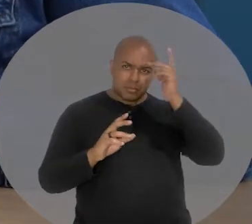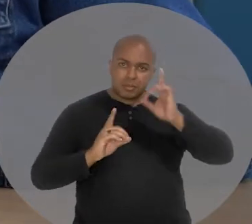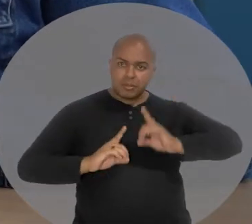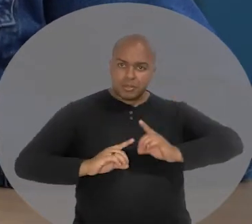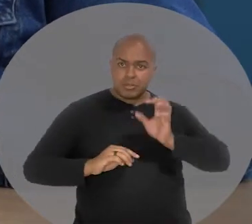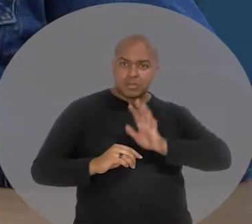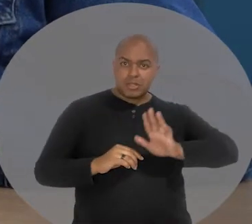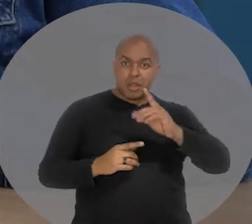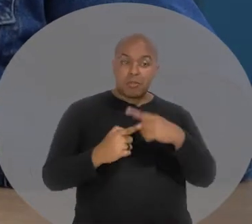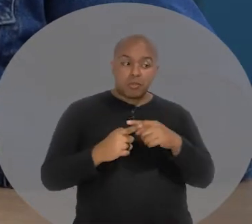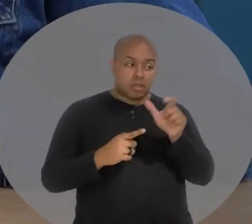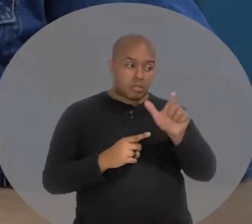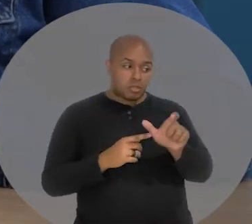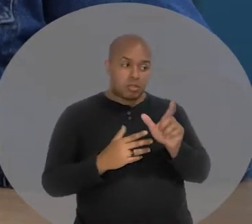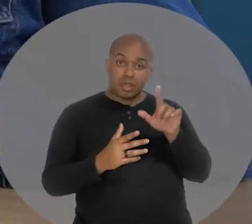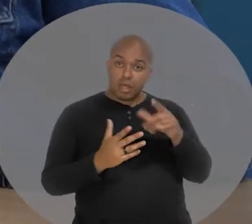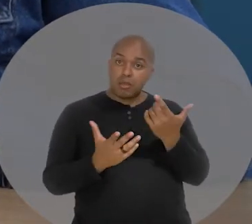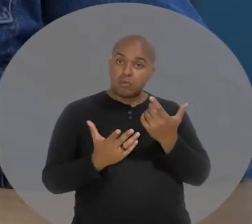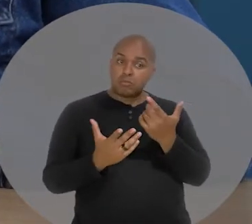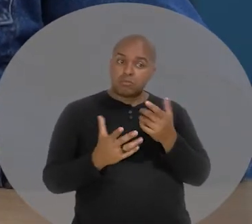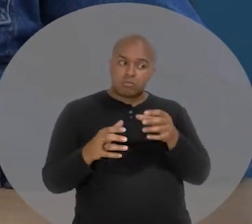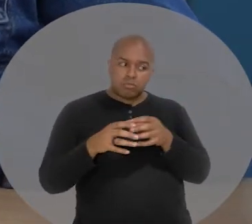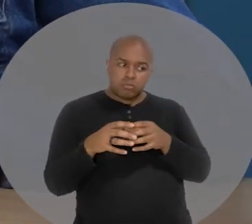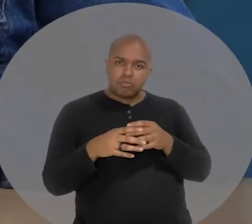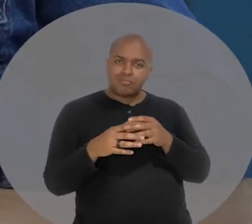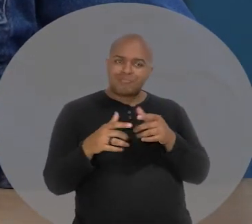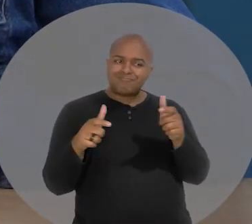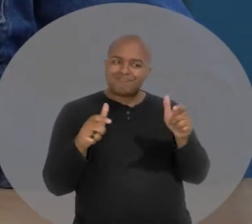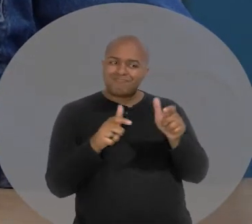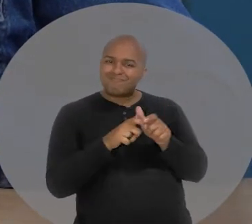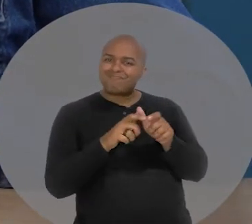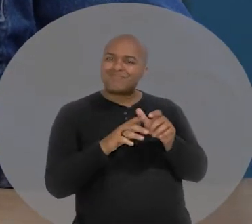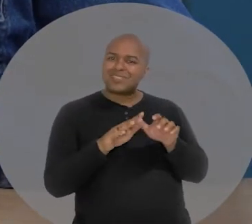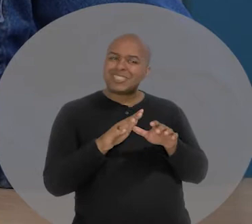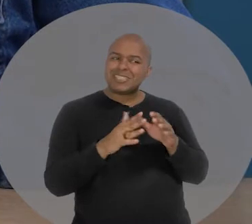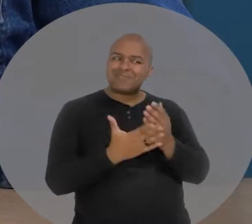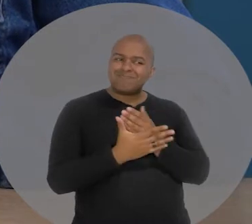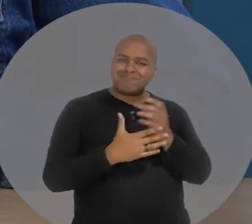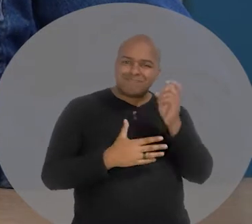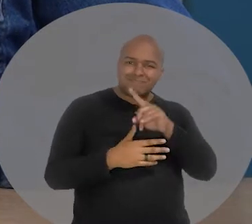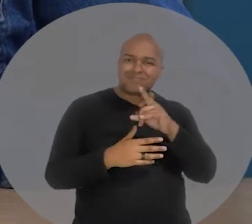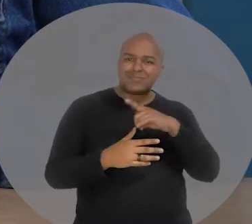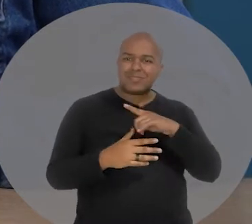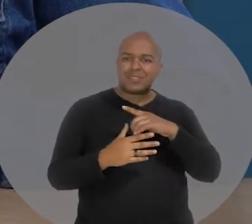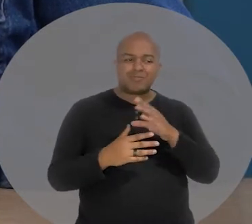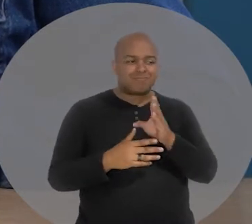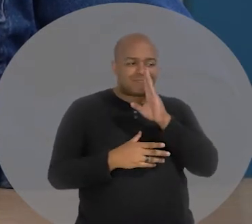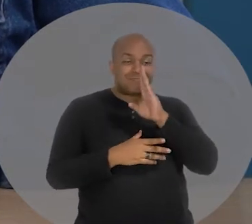porque esse ainda é um grupo minorizado, marginalizado, silenciado,